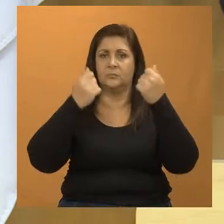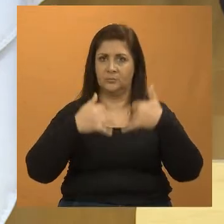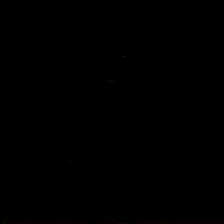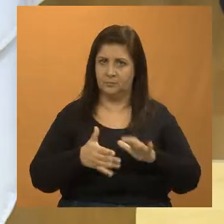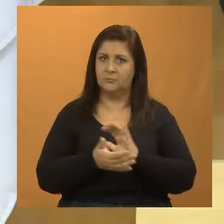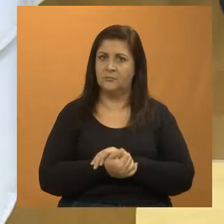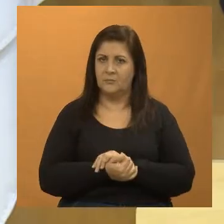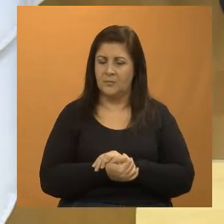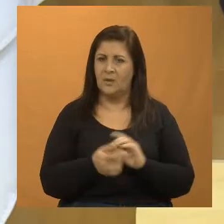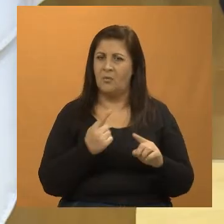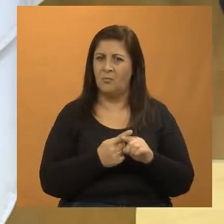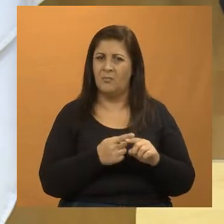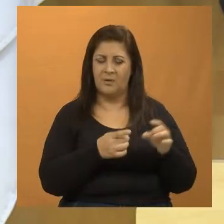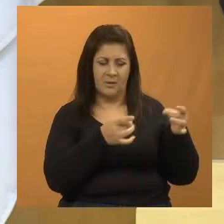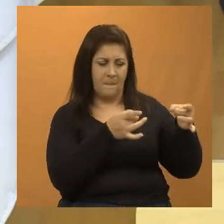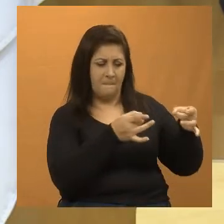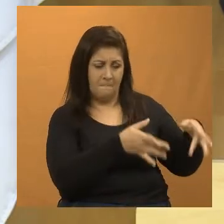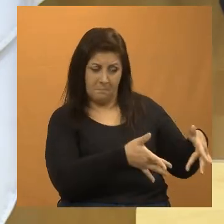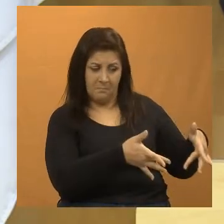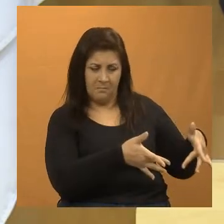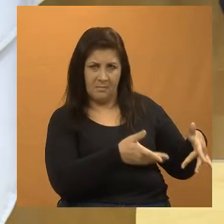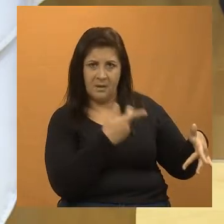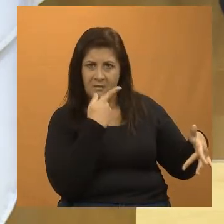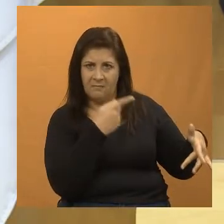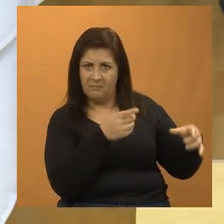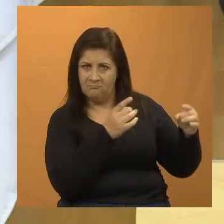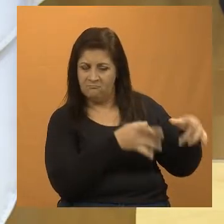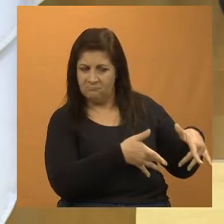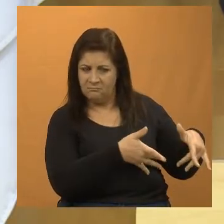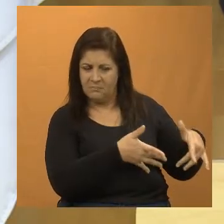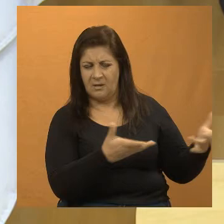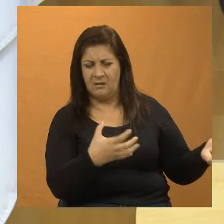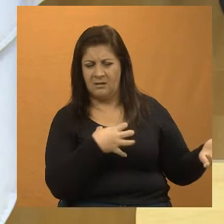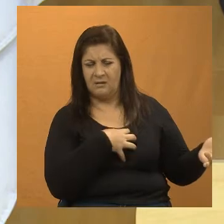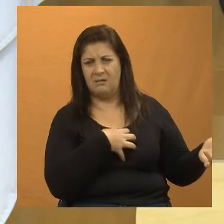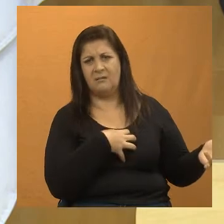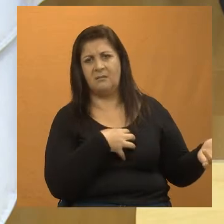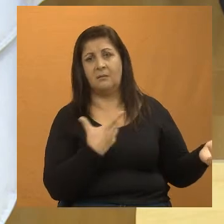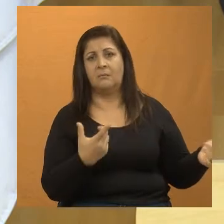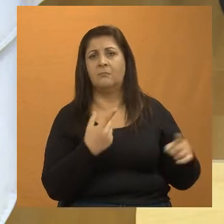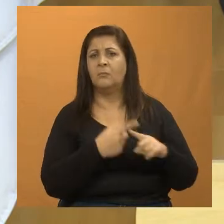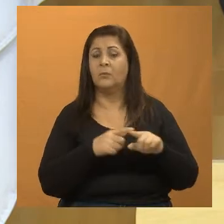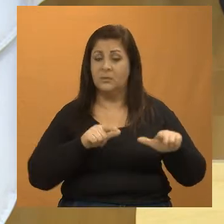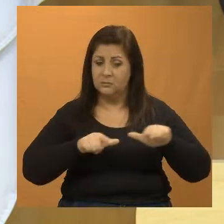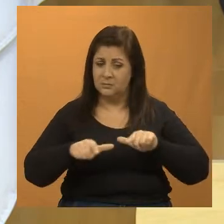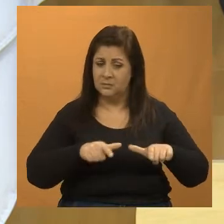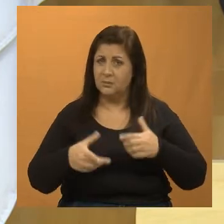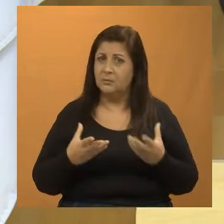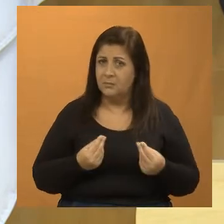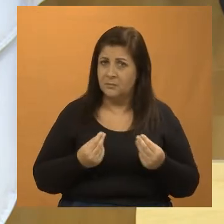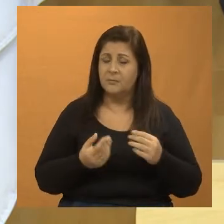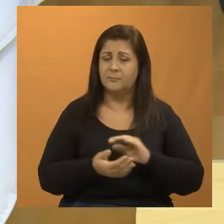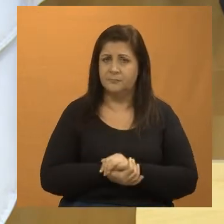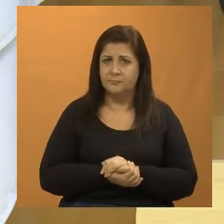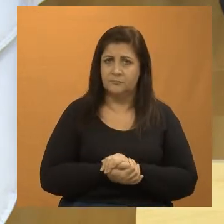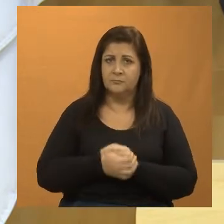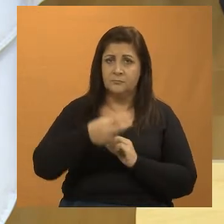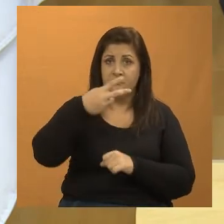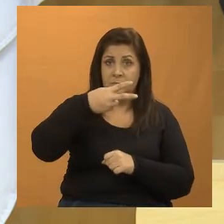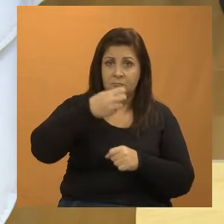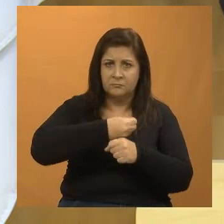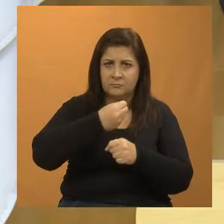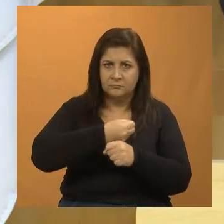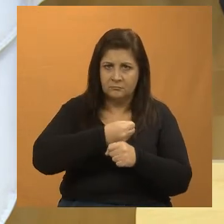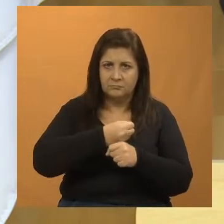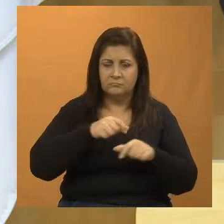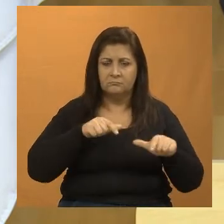essa palavra ela nos incomoda, porque a gente está trabalhando, nós não estamos omissos. E nesses 2 anos que nós estamos